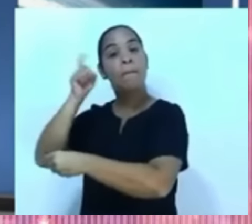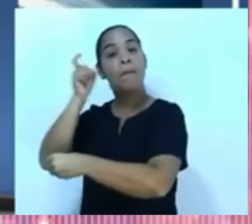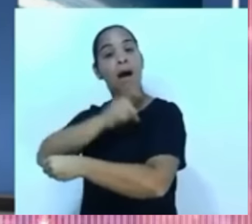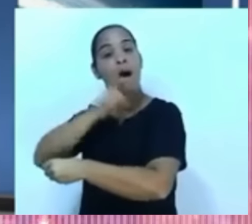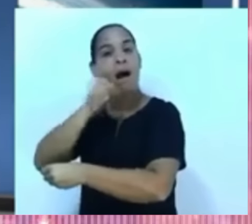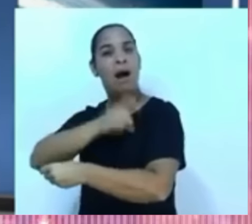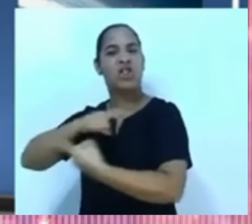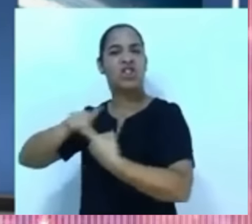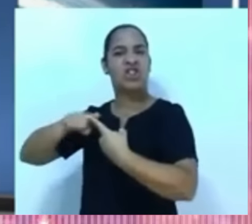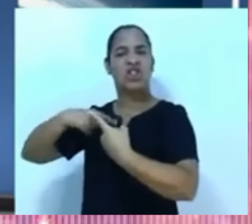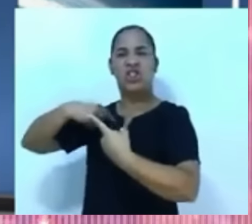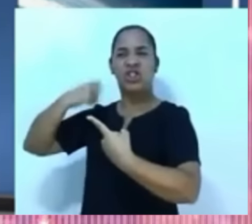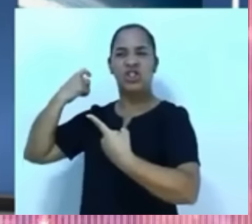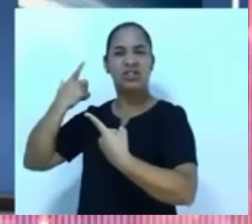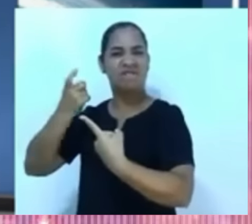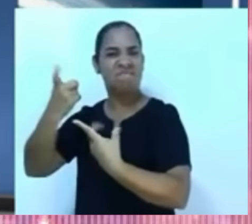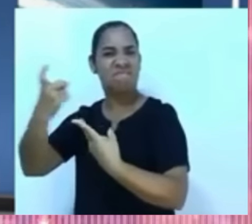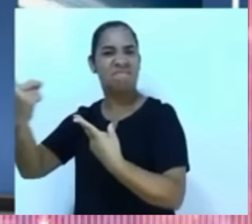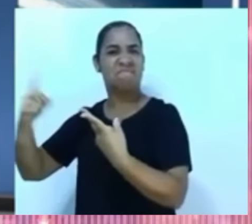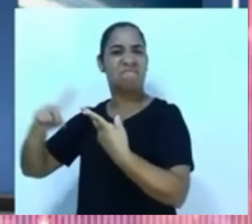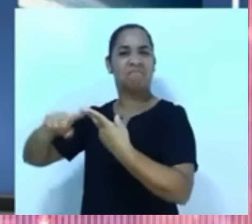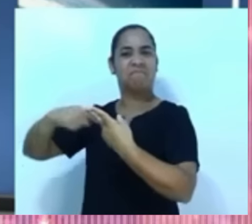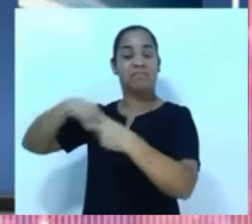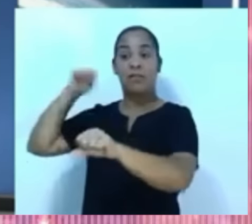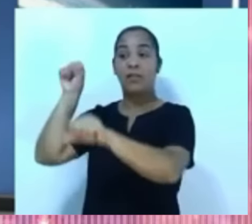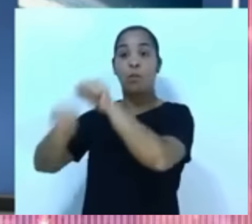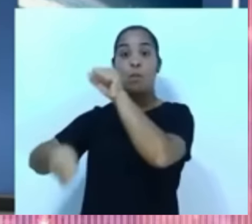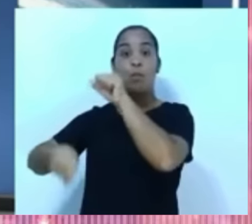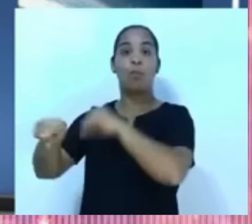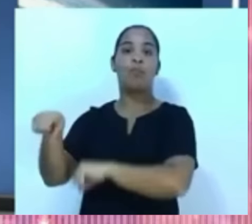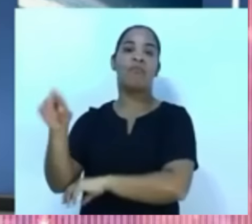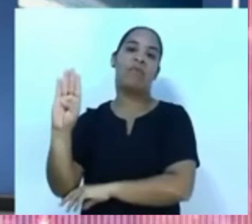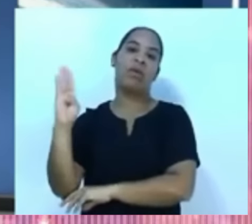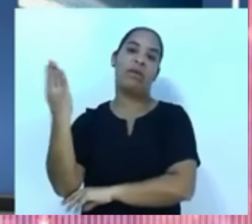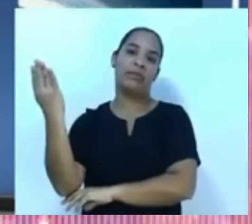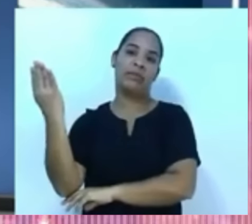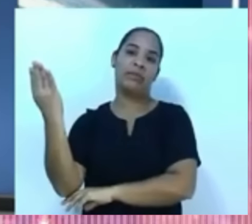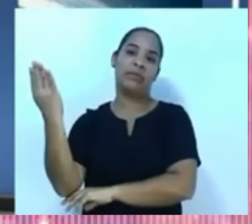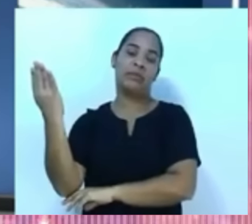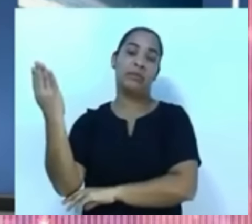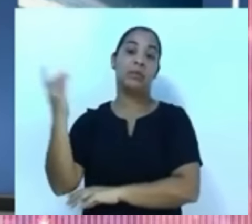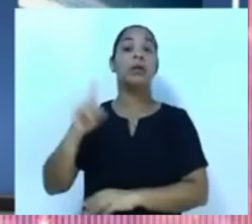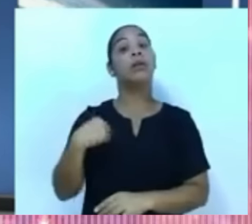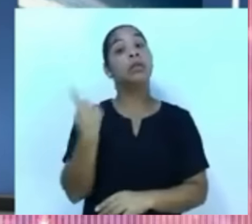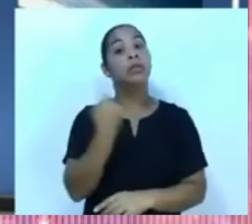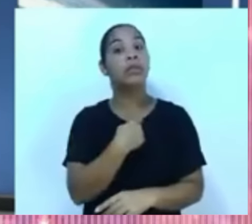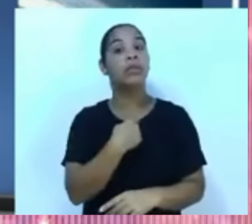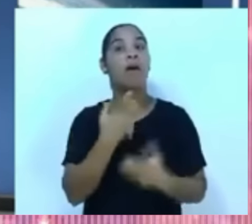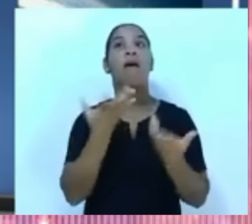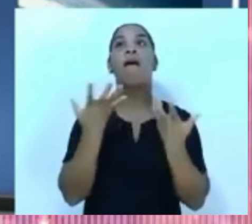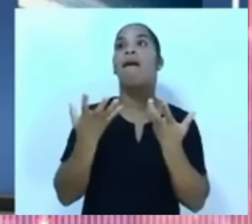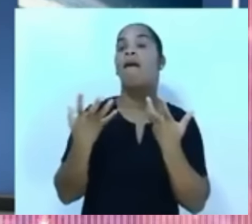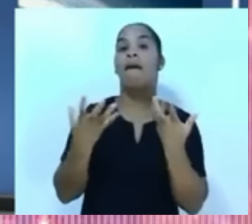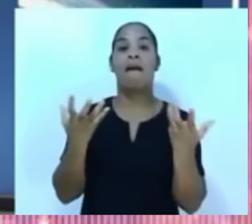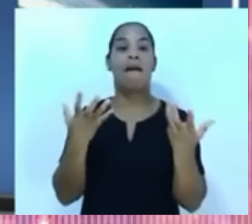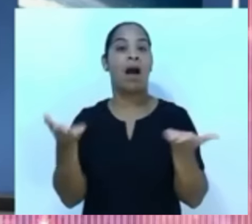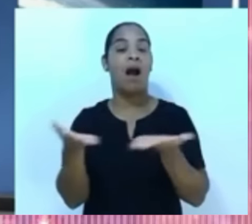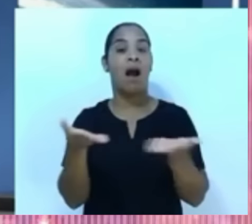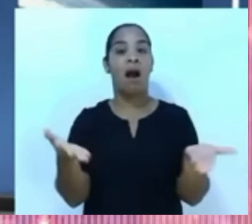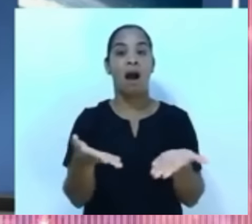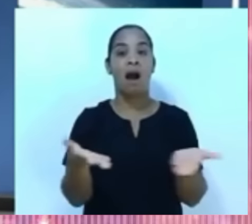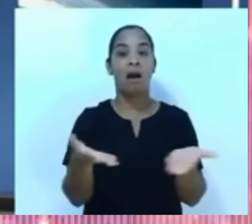terrorismo ocasionado por uma notícia falsa então nós temos necessidade neste bará